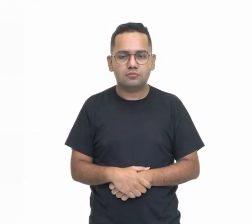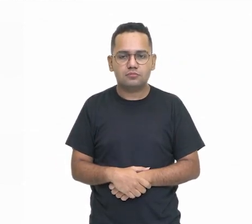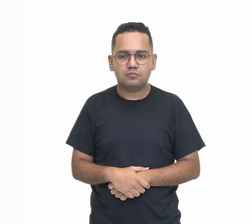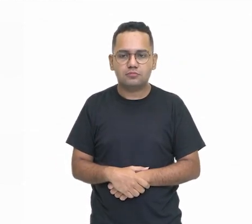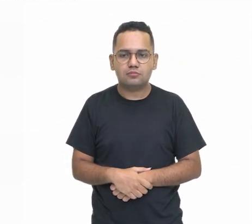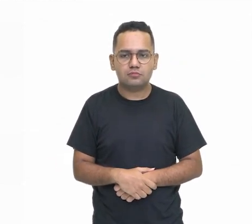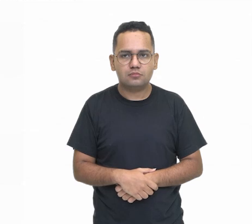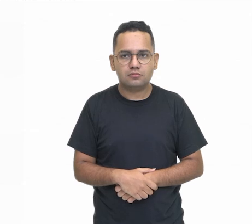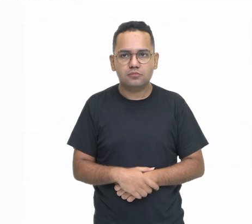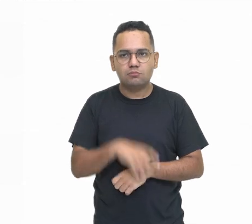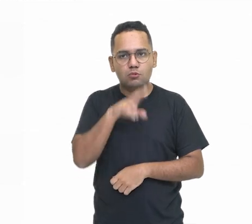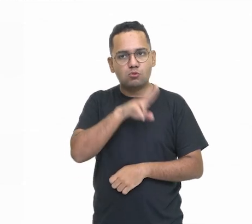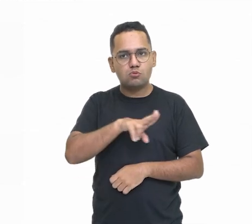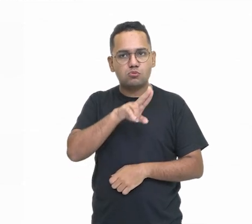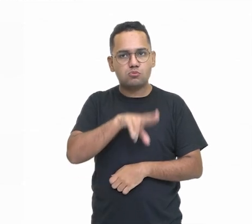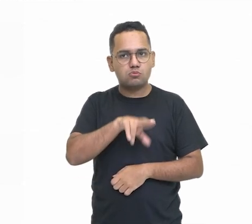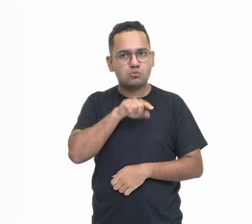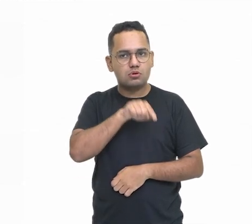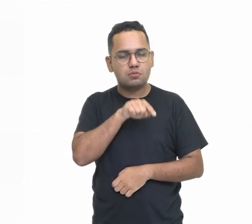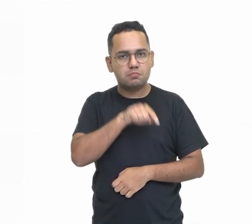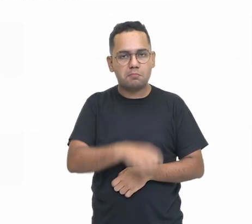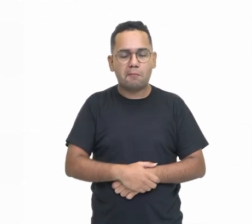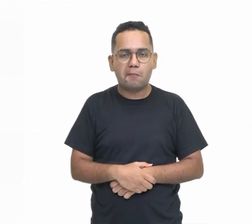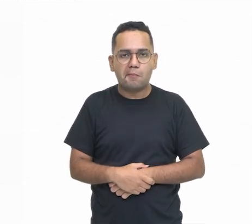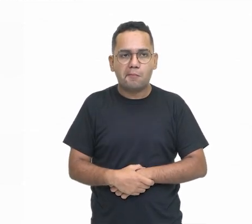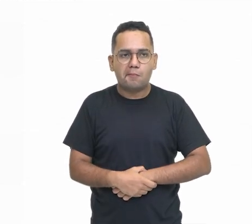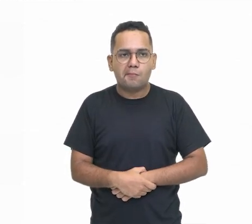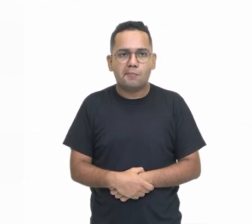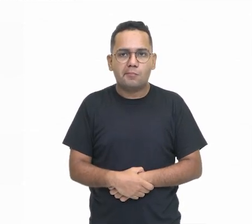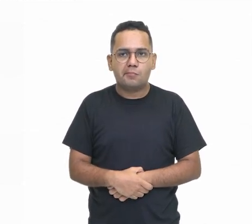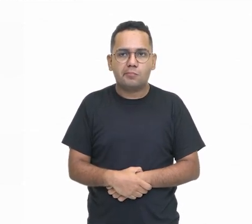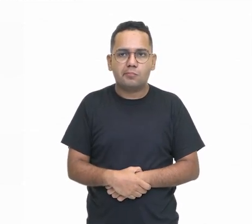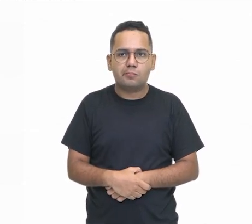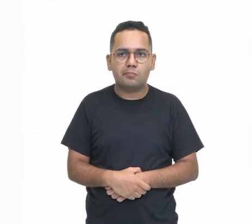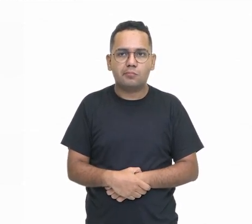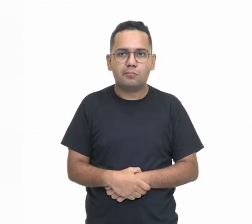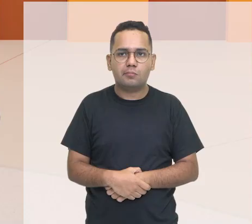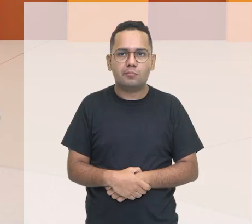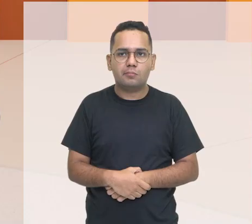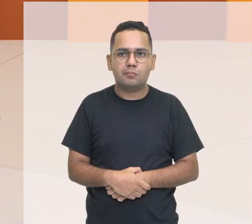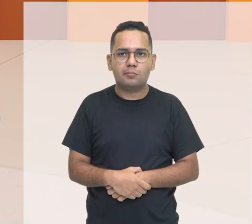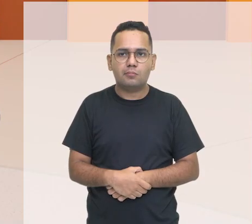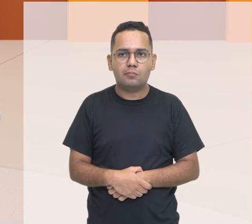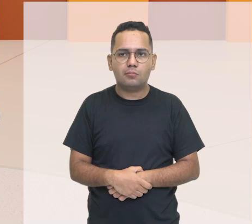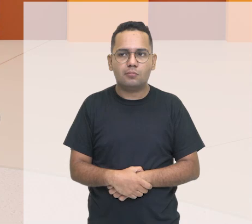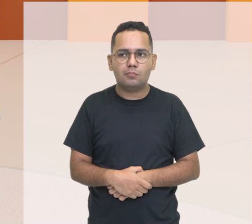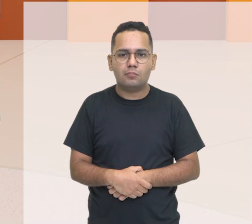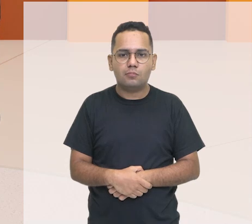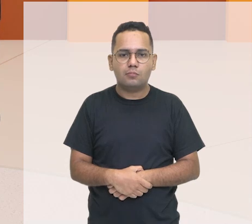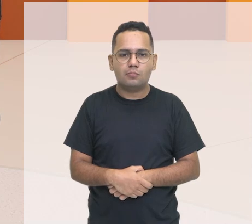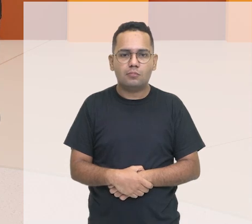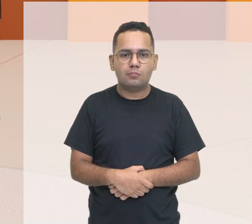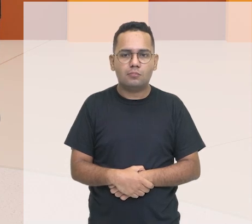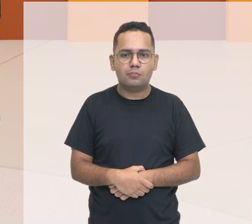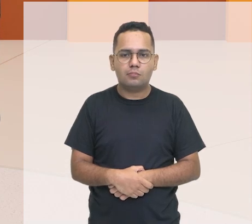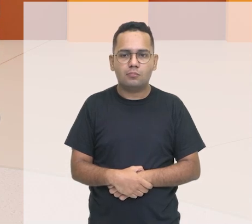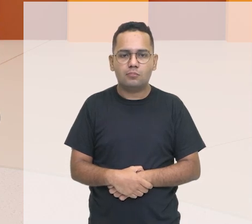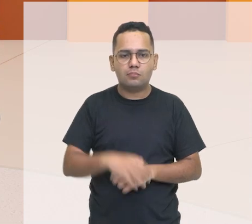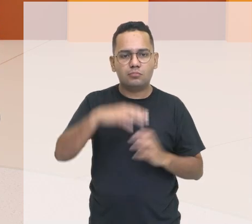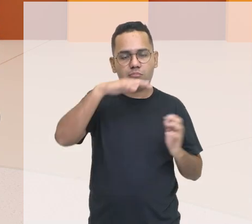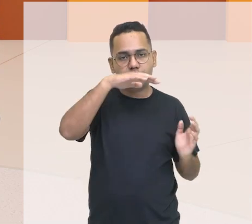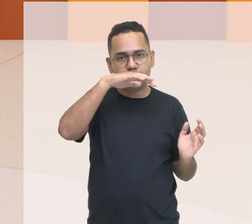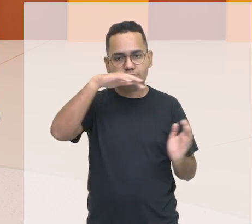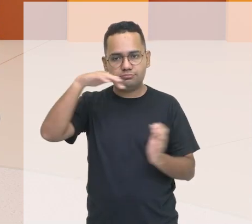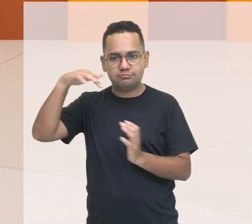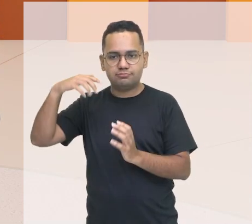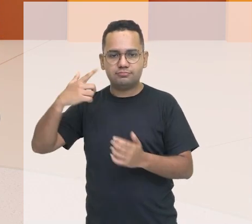tecnologia utilizada por esses povos, tá? E agora, né, nós vamos